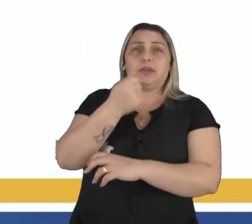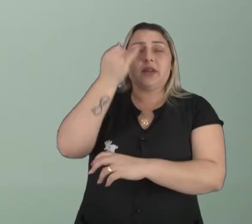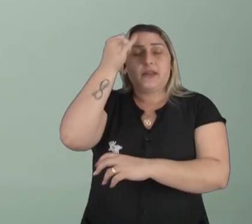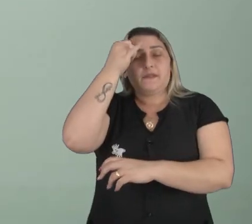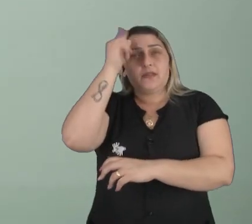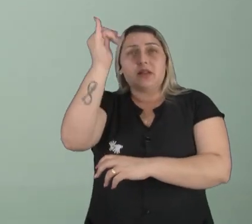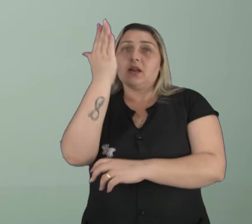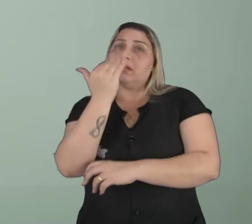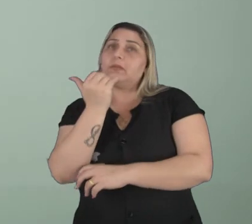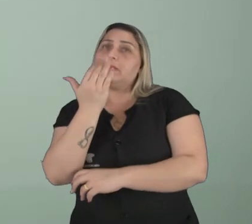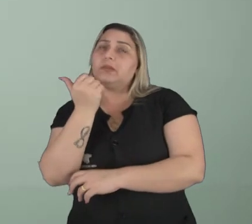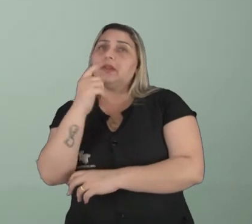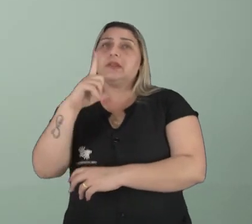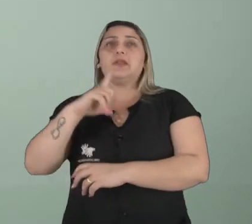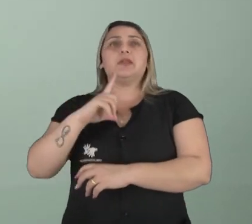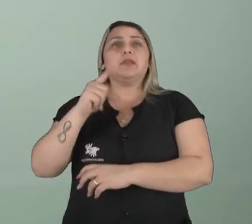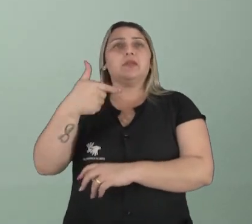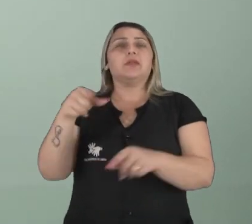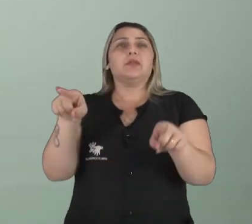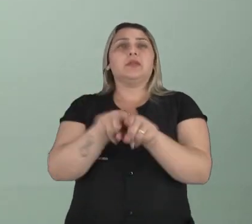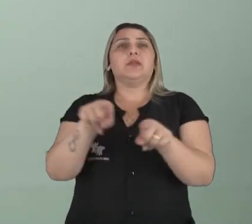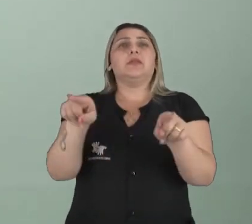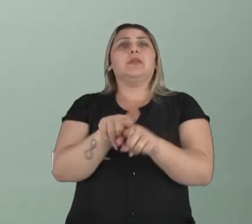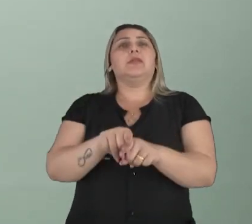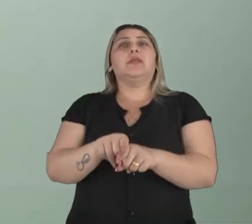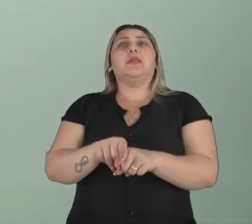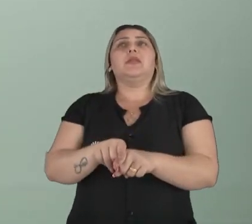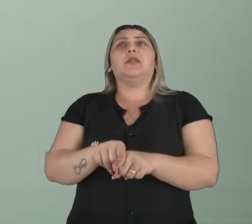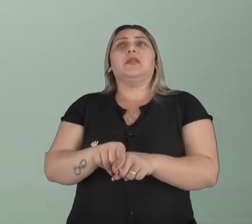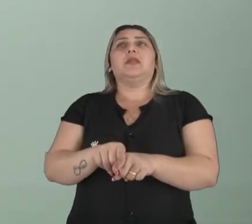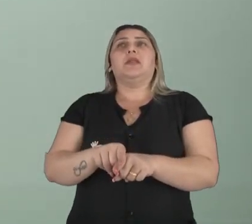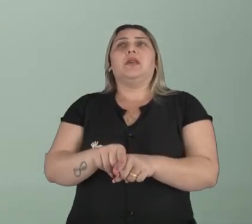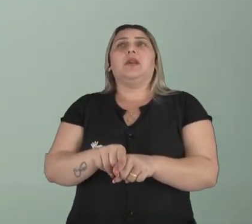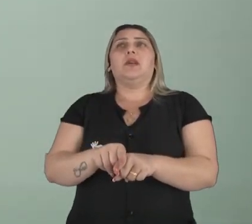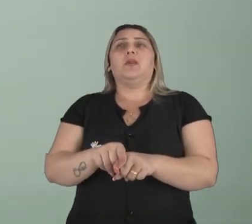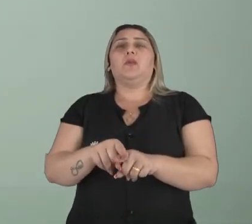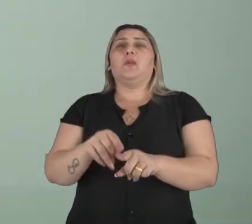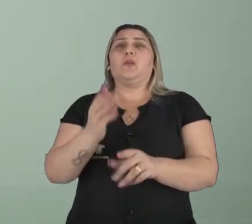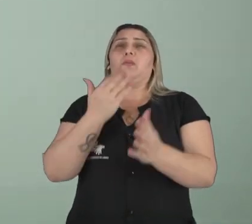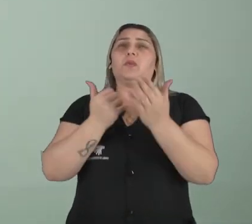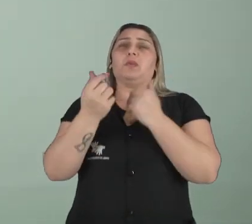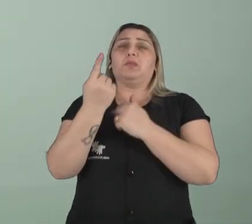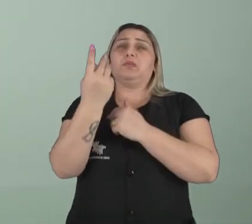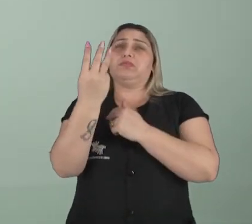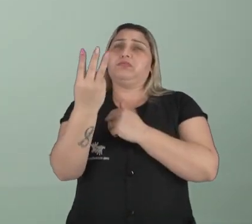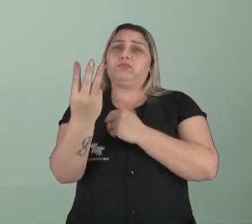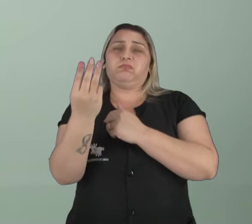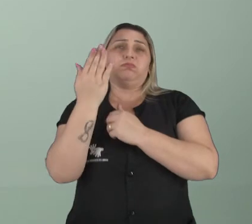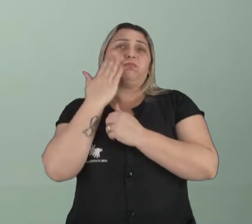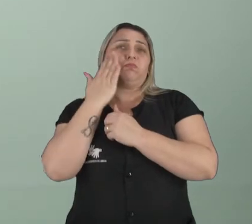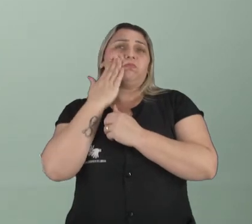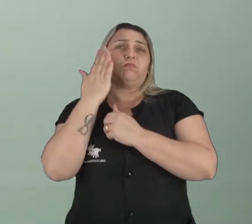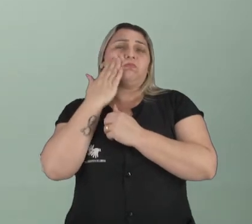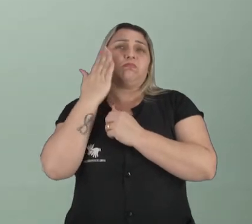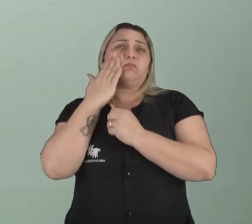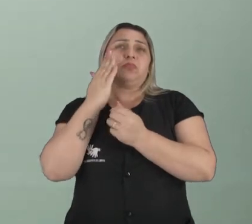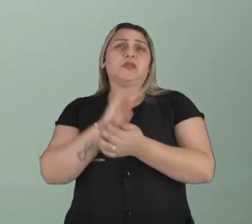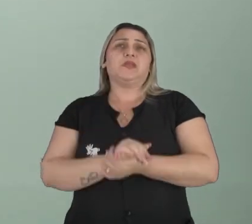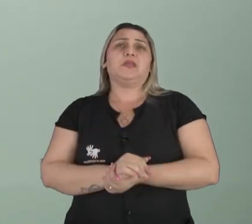a evitar alimentação existe outra aí que Isso é bullying Onde você passa um regime de um dia dois dias e aí a